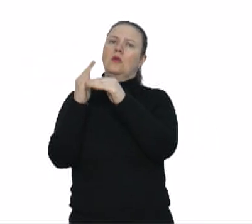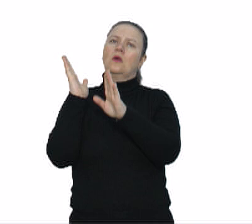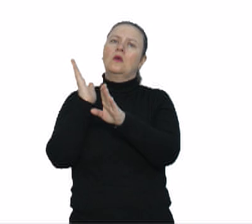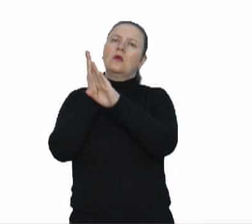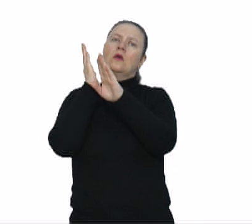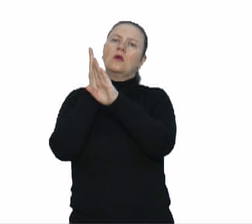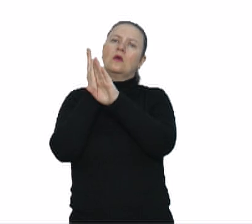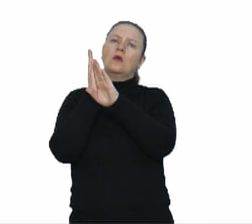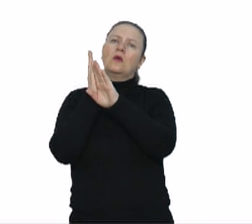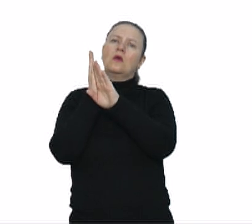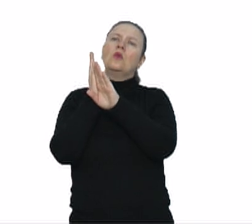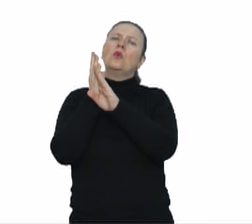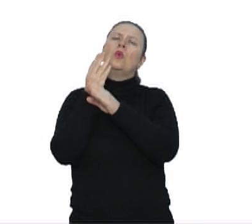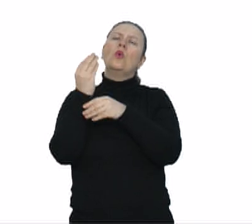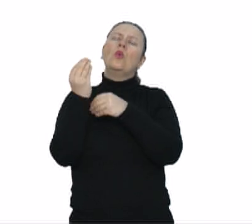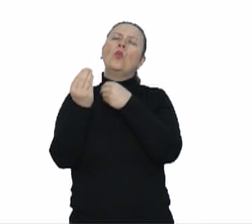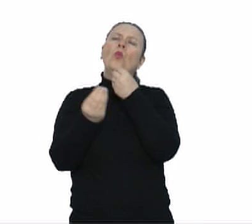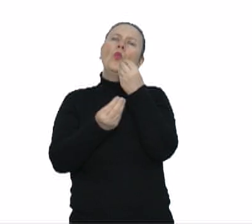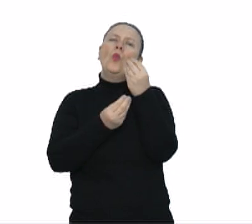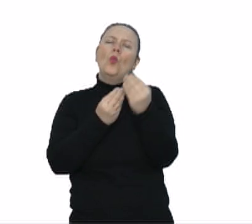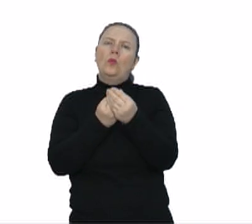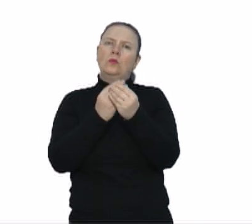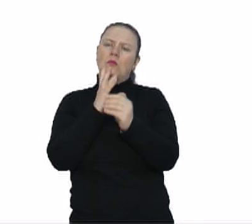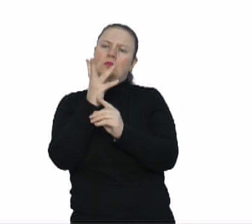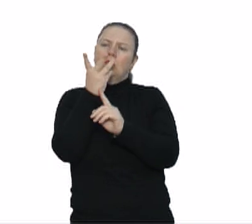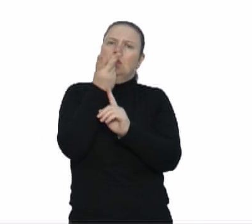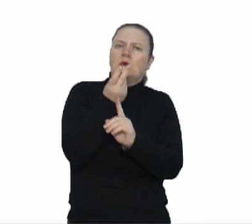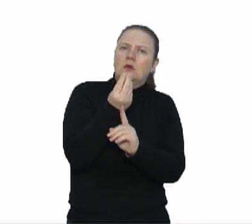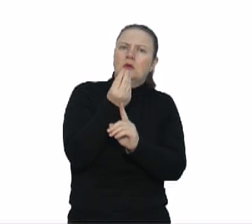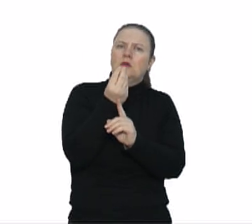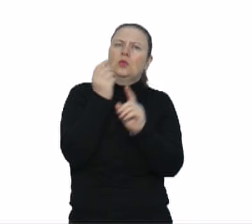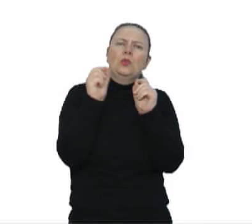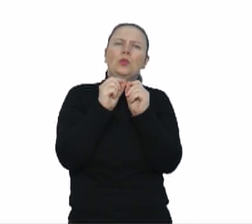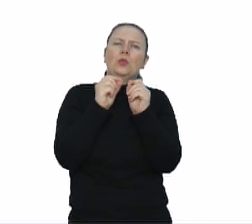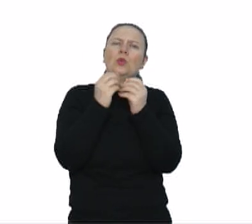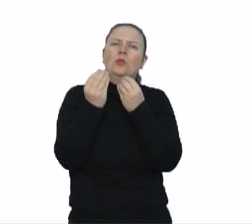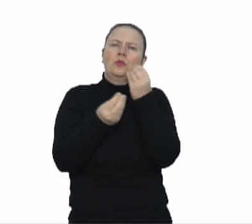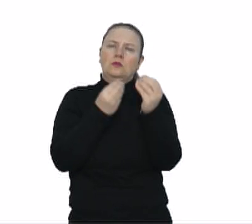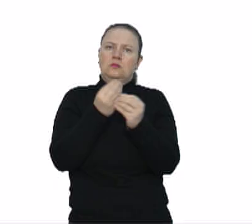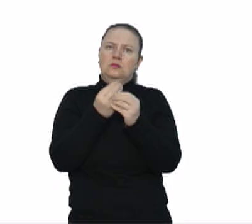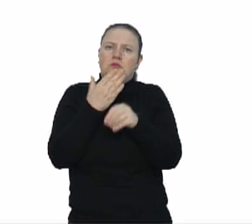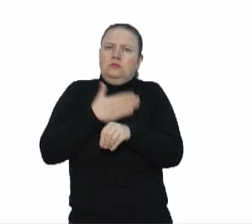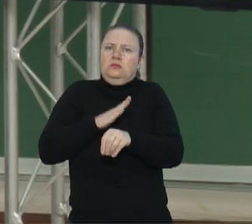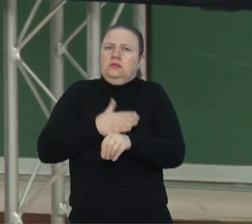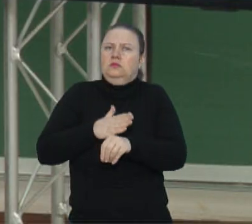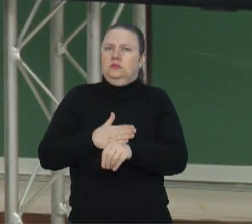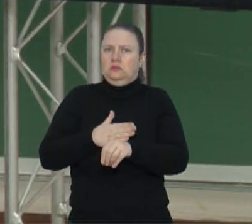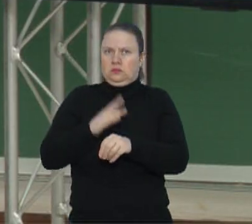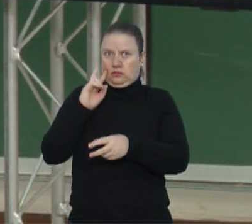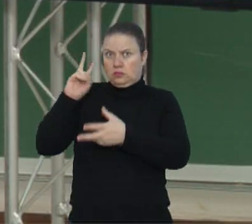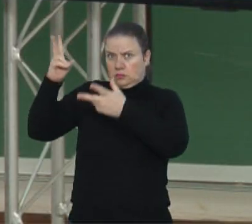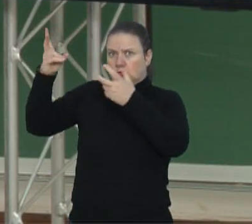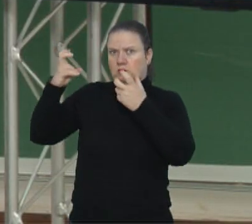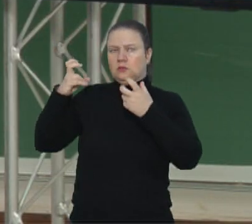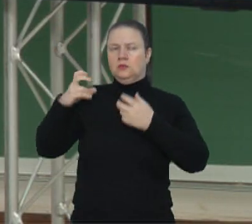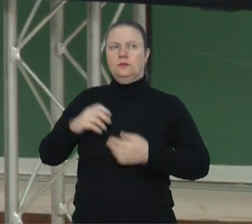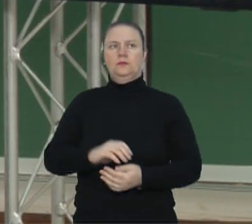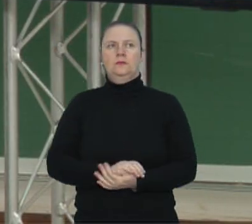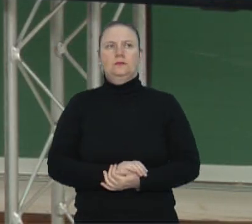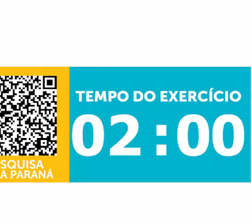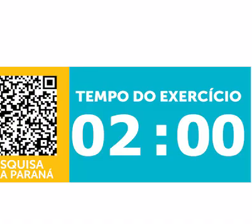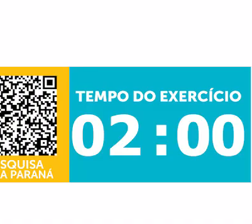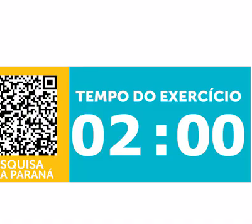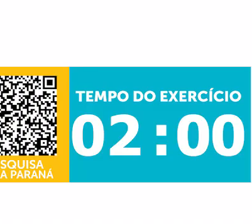Como o artista fez essa obra? Ela é uma pintura ou uma escultura? O que aconteceu com o suporte? Então, observem por um tempo.